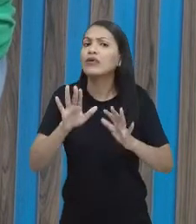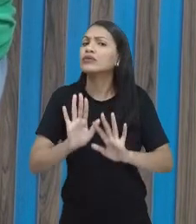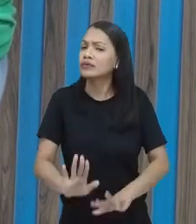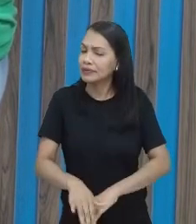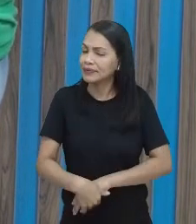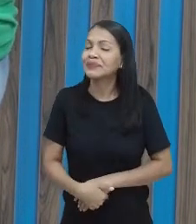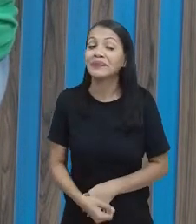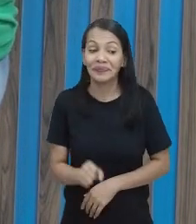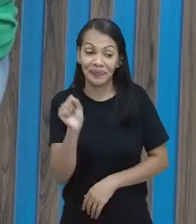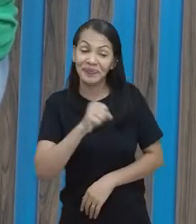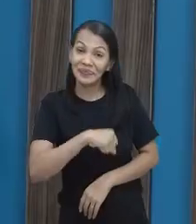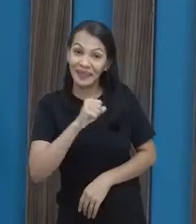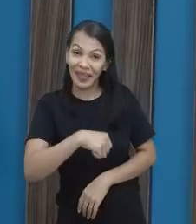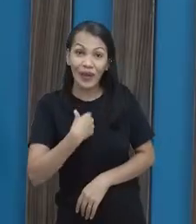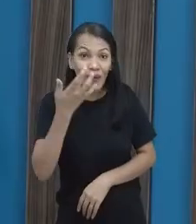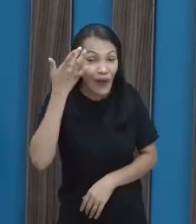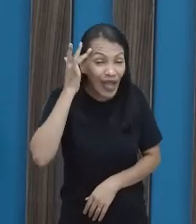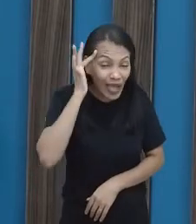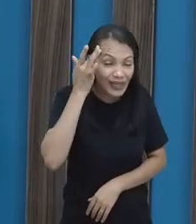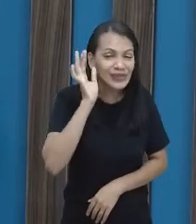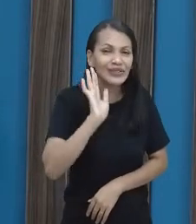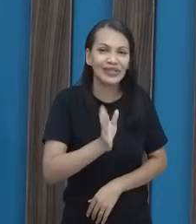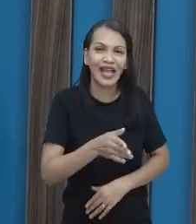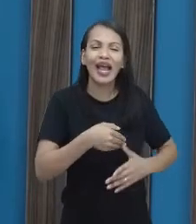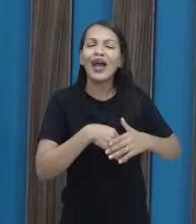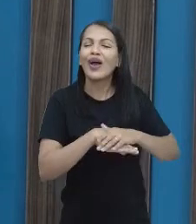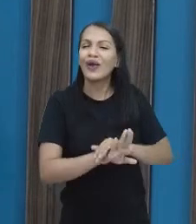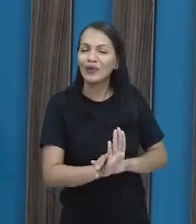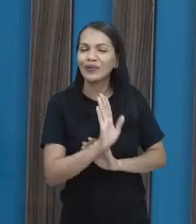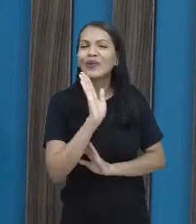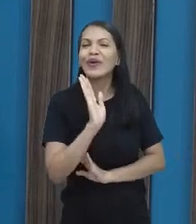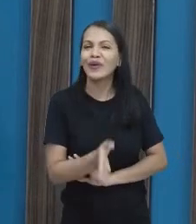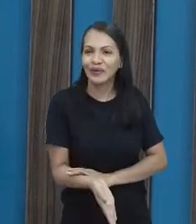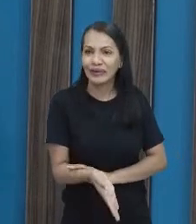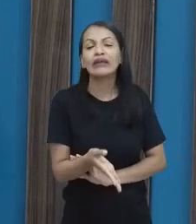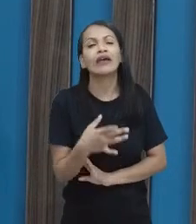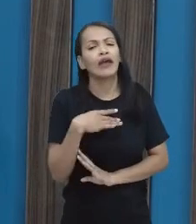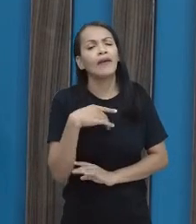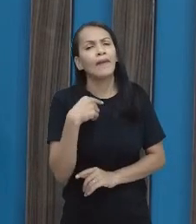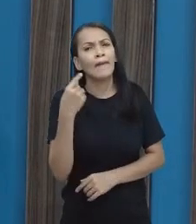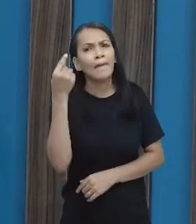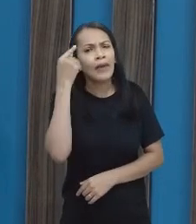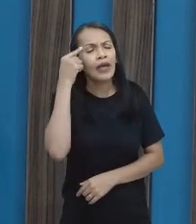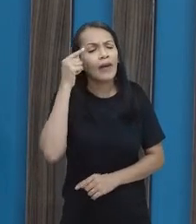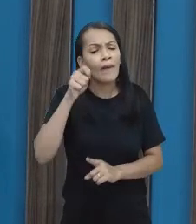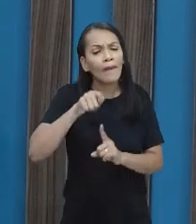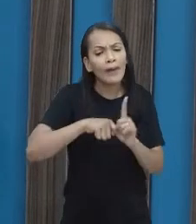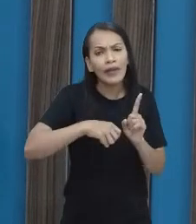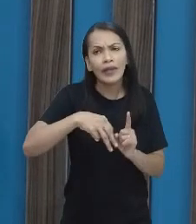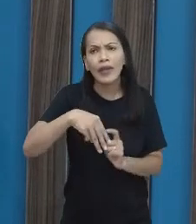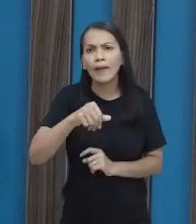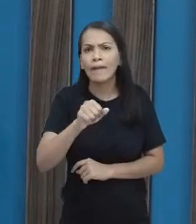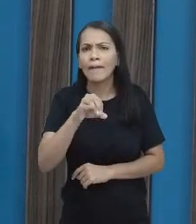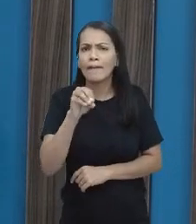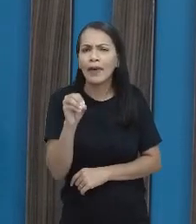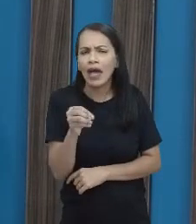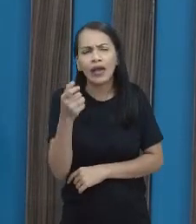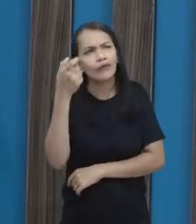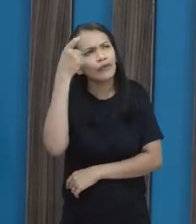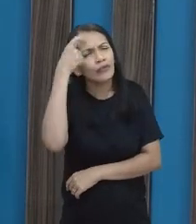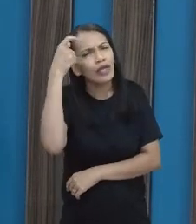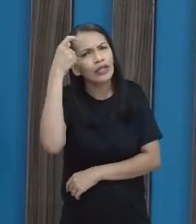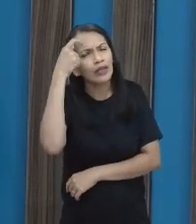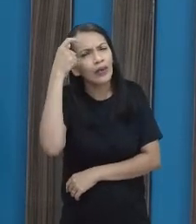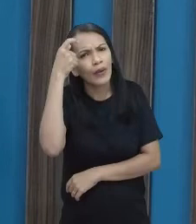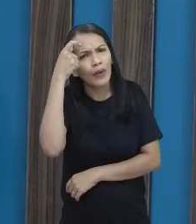é. Então, acho que vocês já estão aí acostumados com essa questão aí da gente trabalhar o mês de maio, né? O mês de